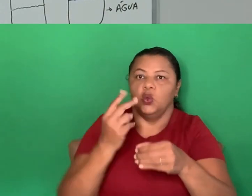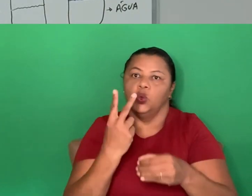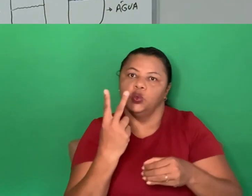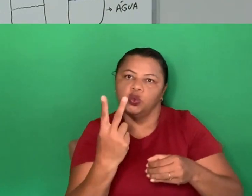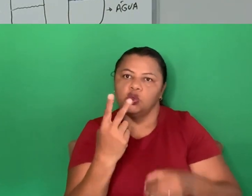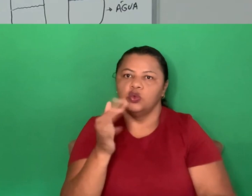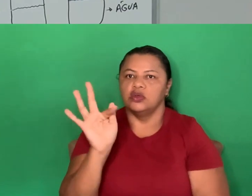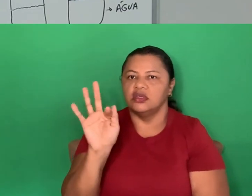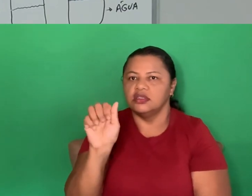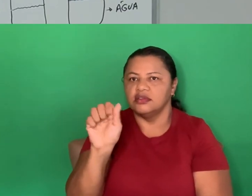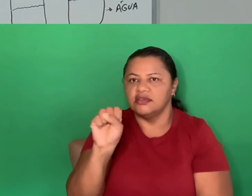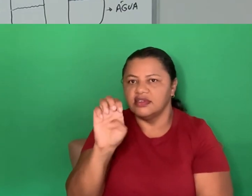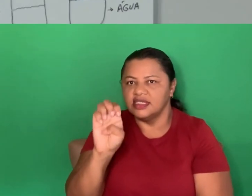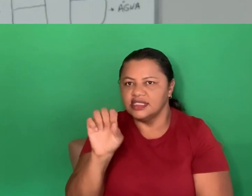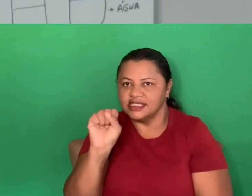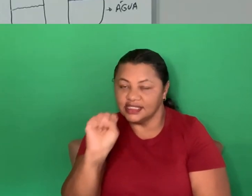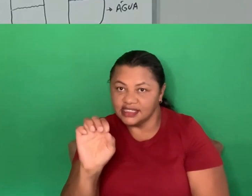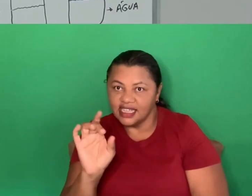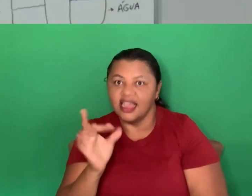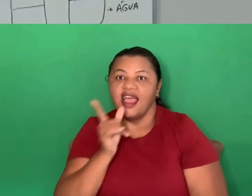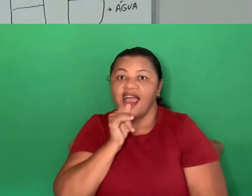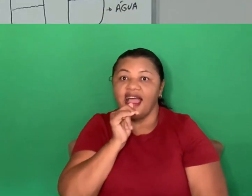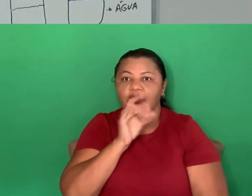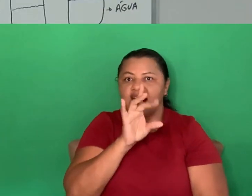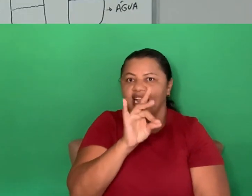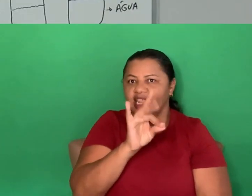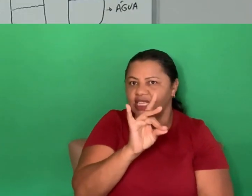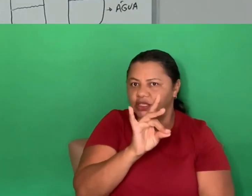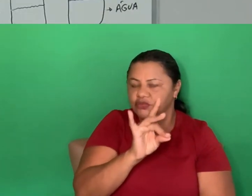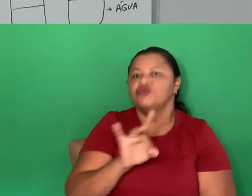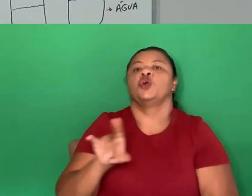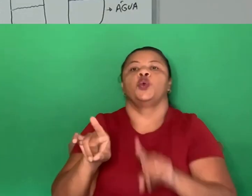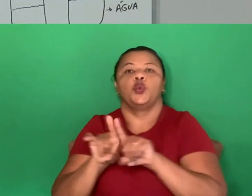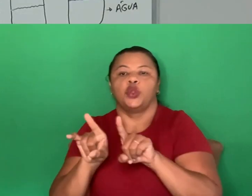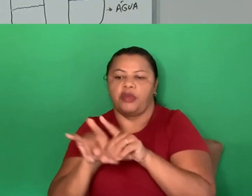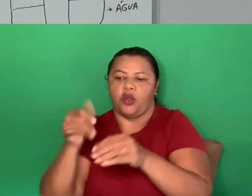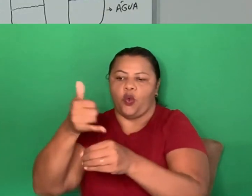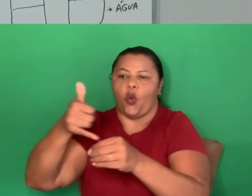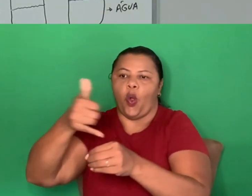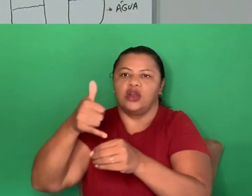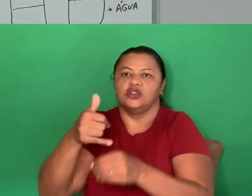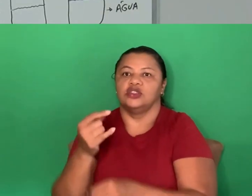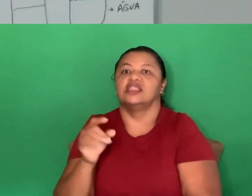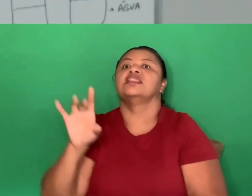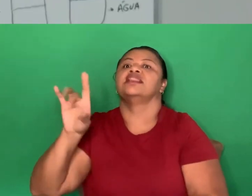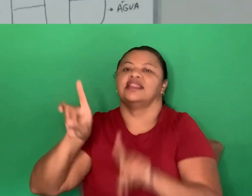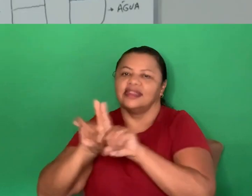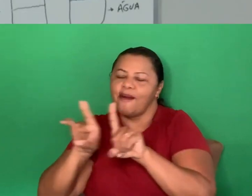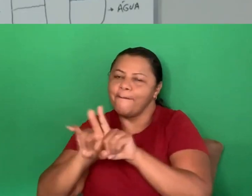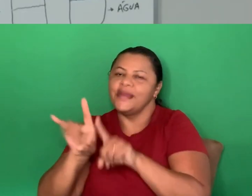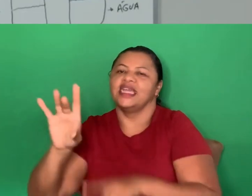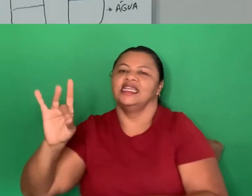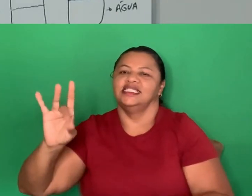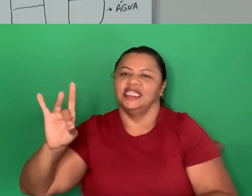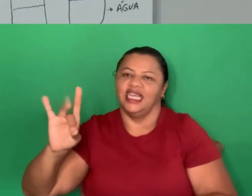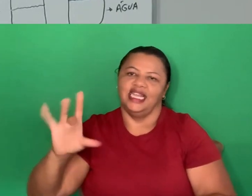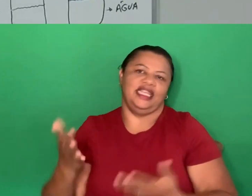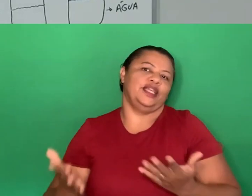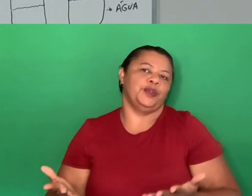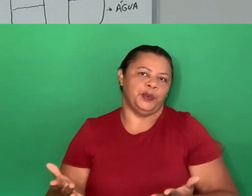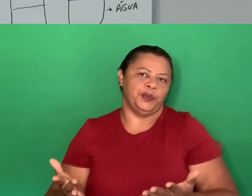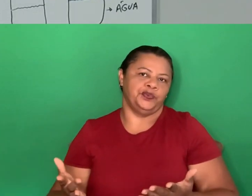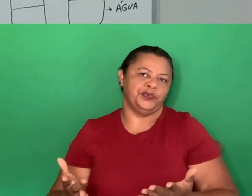É, gelo é água no estado sólido. Então eu tenho água sólida e água líquida. Veja que é um componente só, mas são